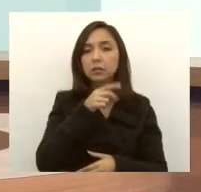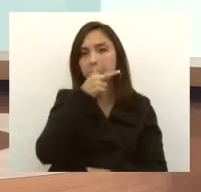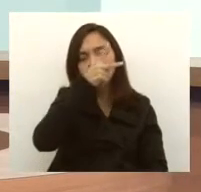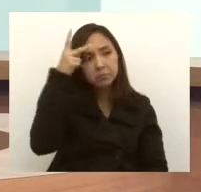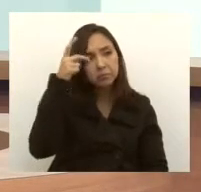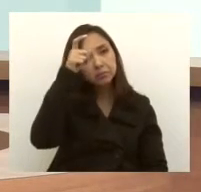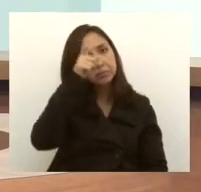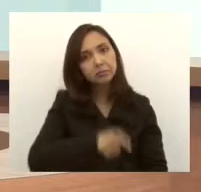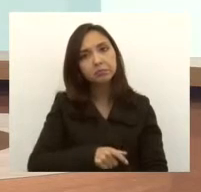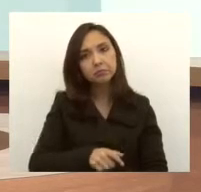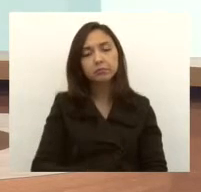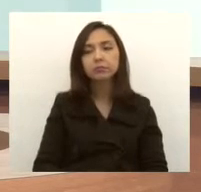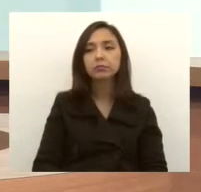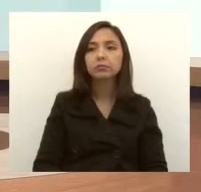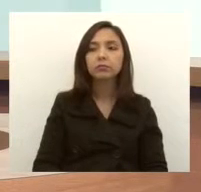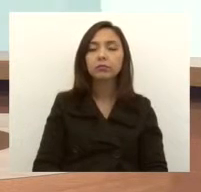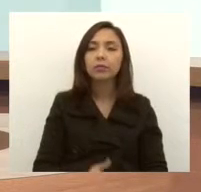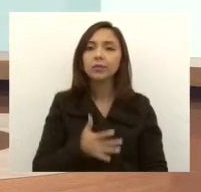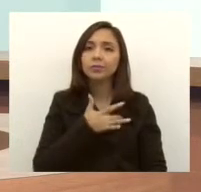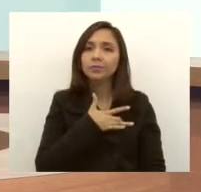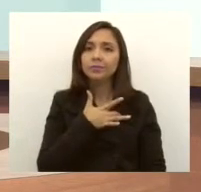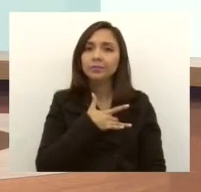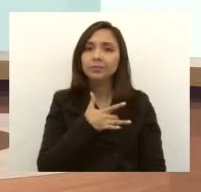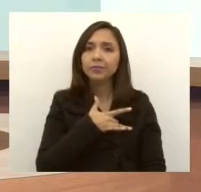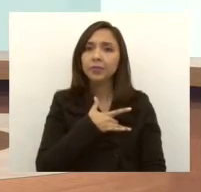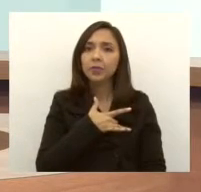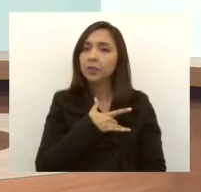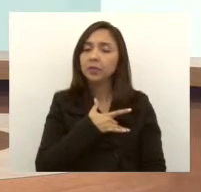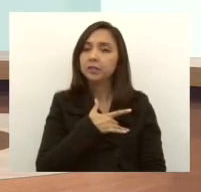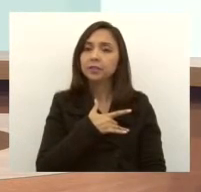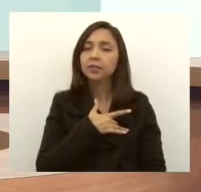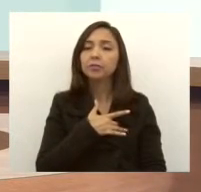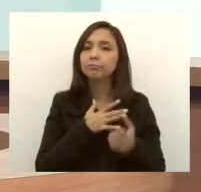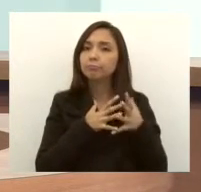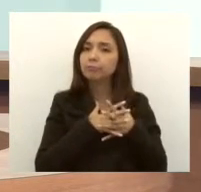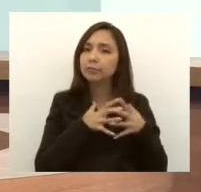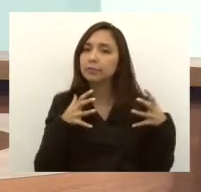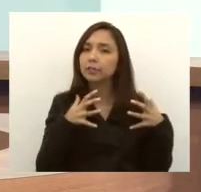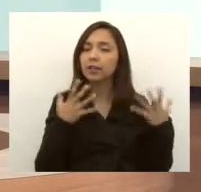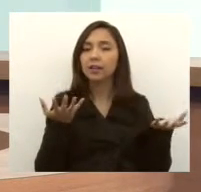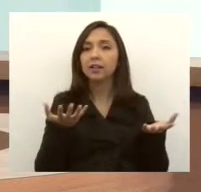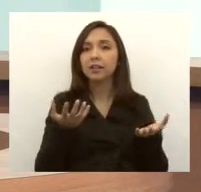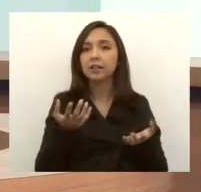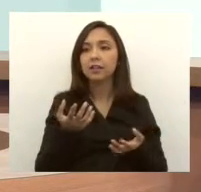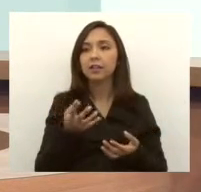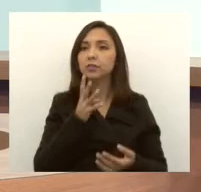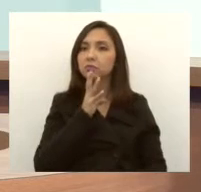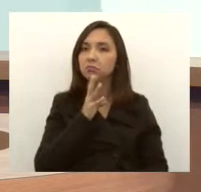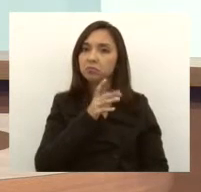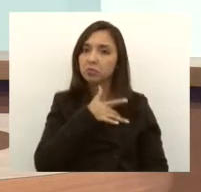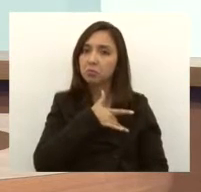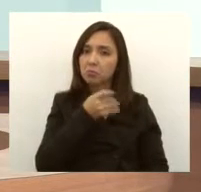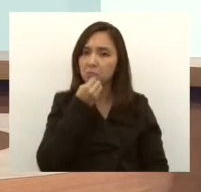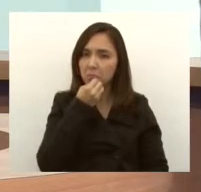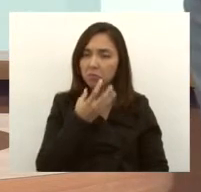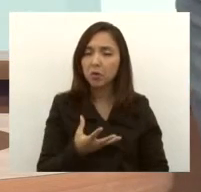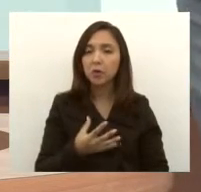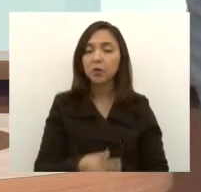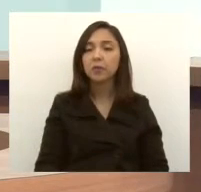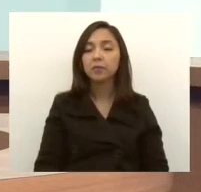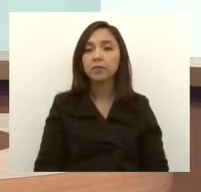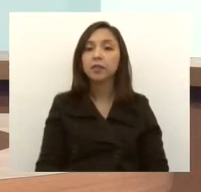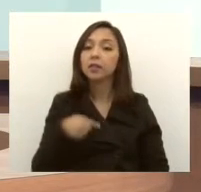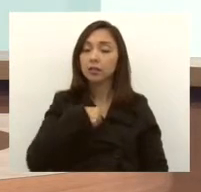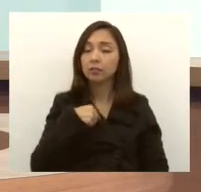pessoa de um coração que não tem fim, enorme coração, coração do bem. Dizer que eu